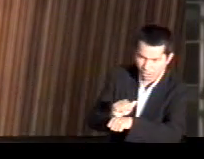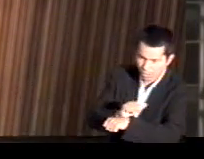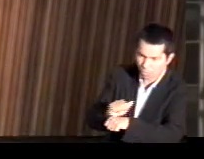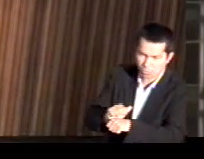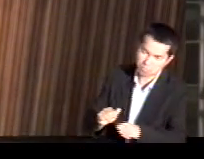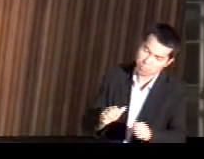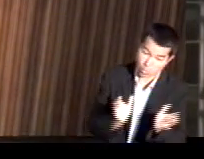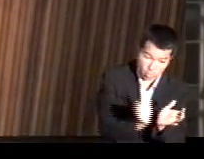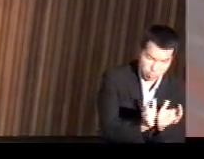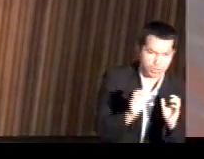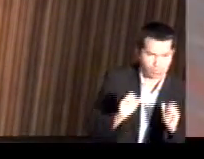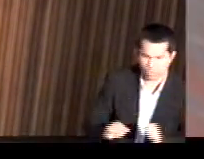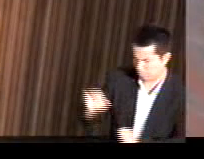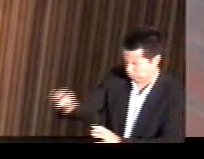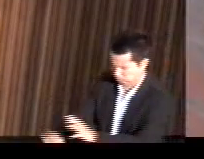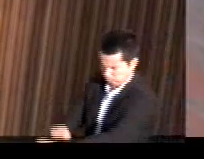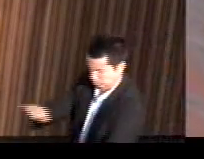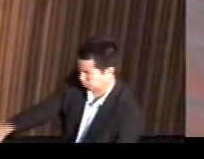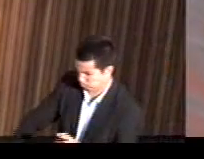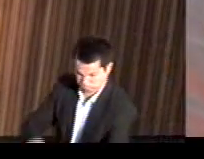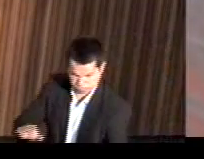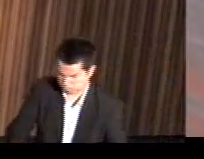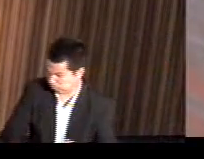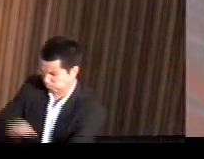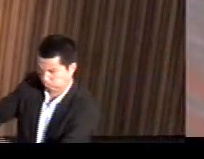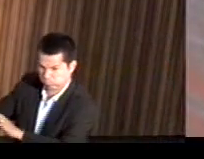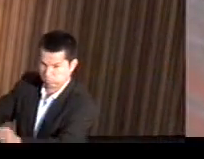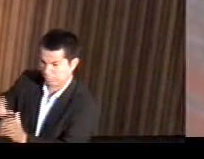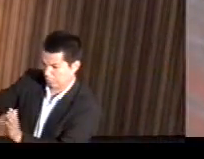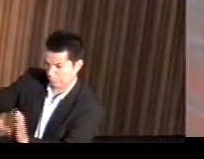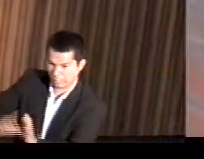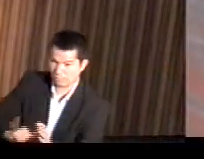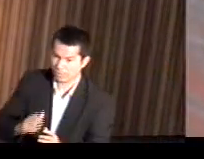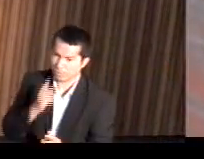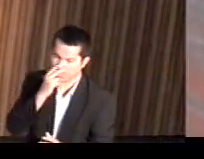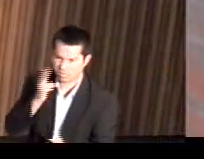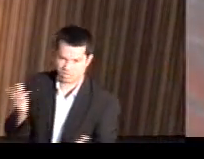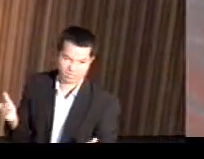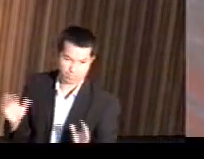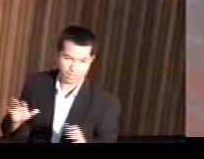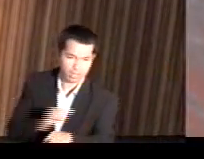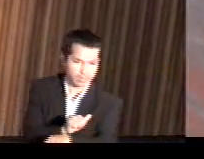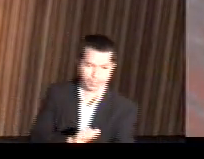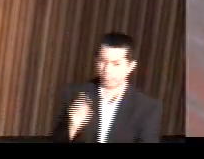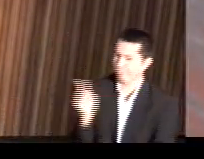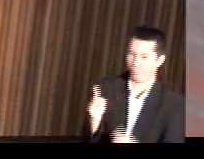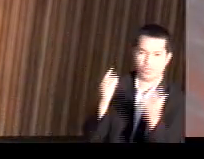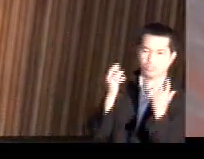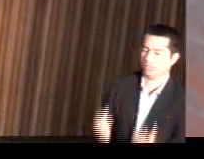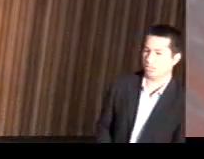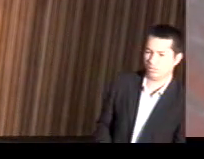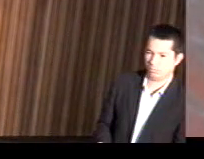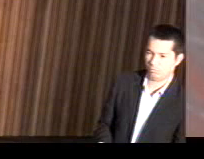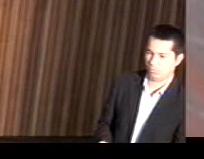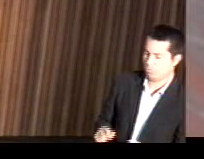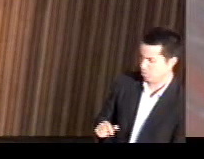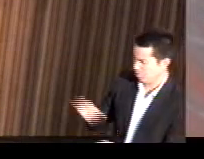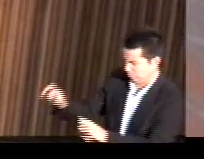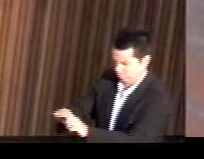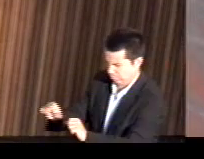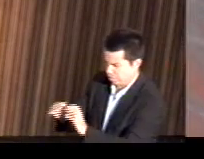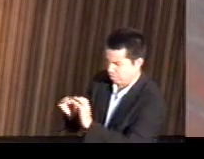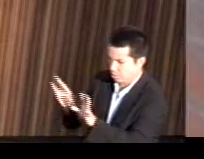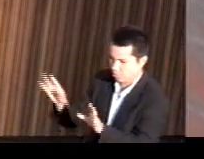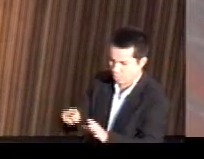ele devolve tudo às famílias que tinham sido roubadas e manda-os de volta para suas